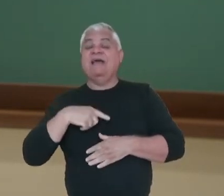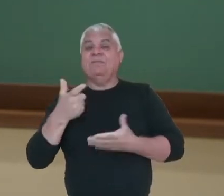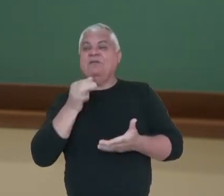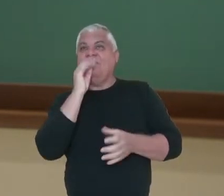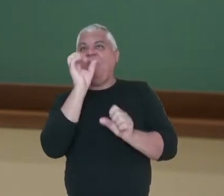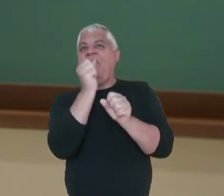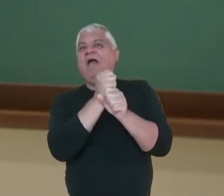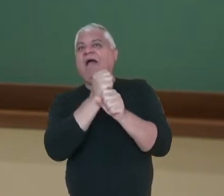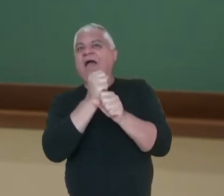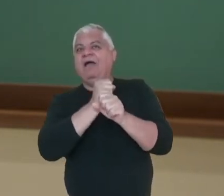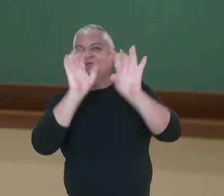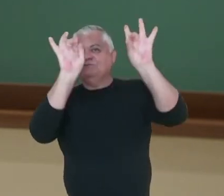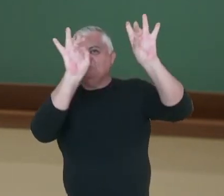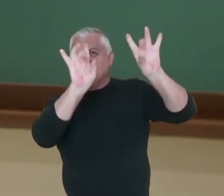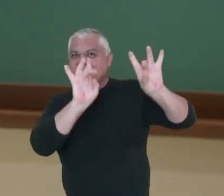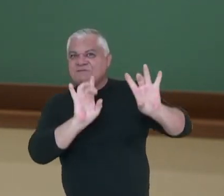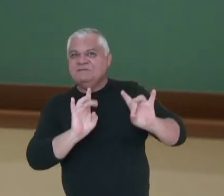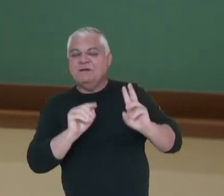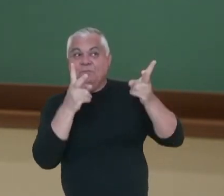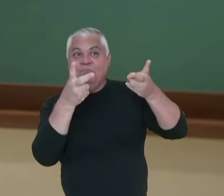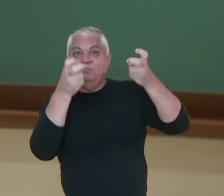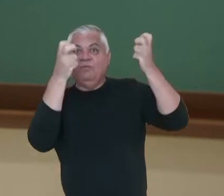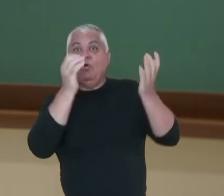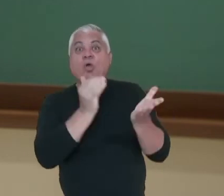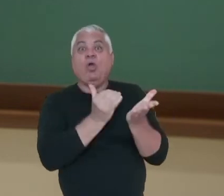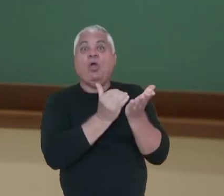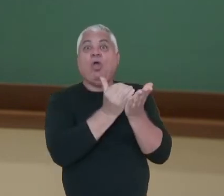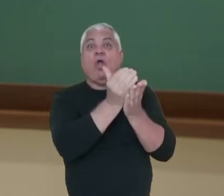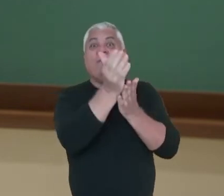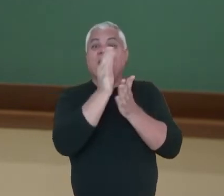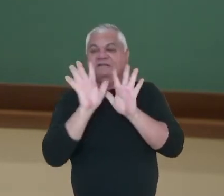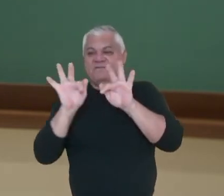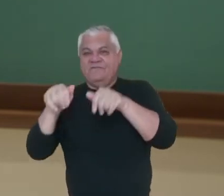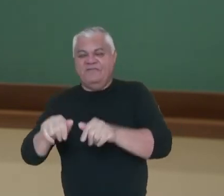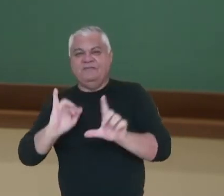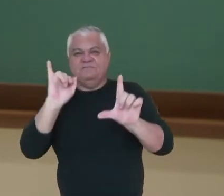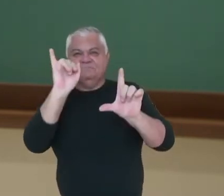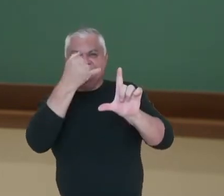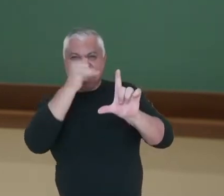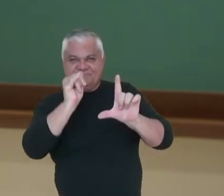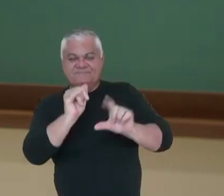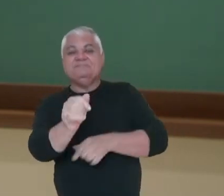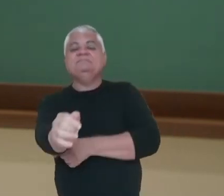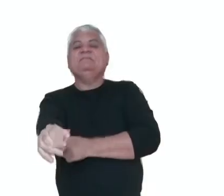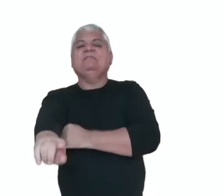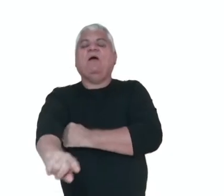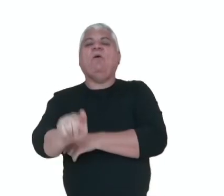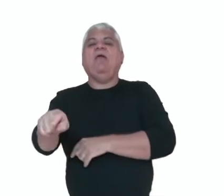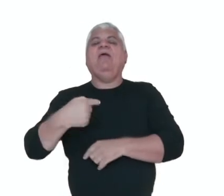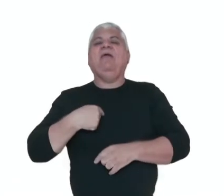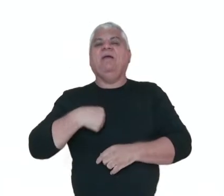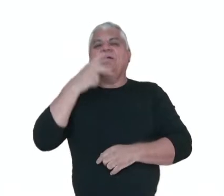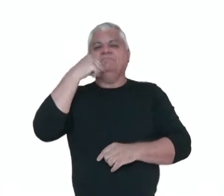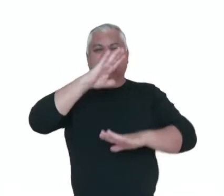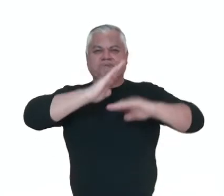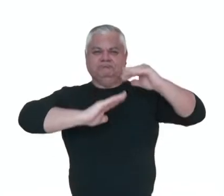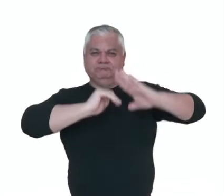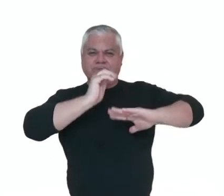gente vai reconhecer essas datas como início e a finalização do impressionismo. Então, esses pintores são conhecidos como impressionistas,